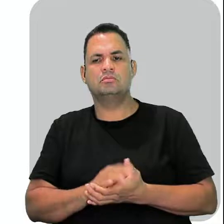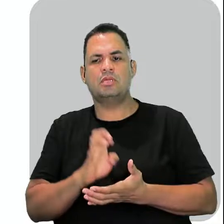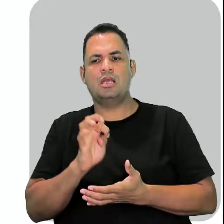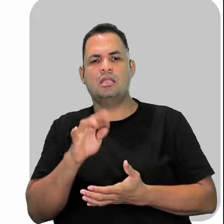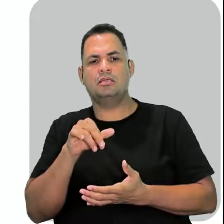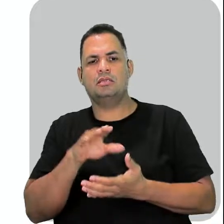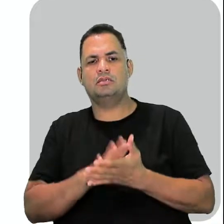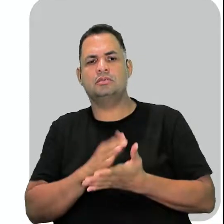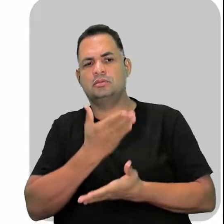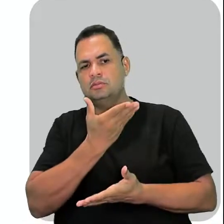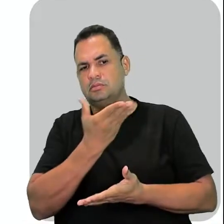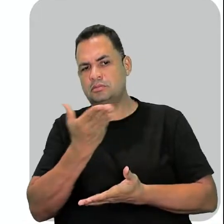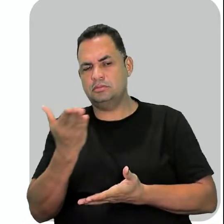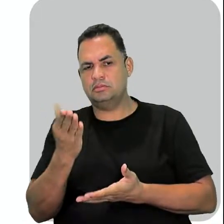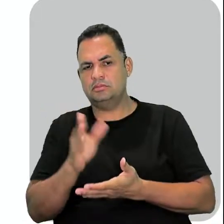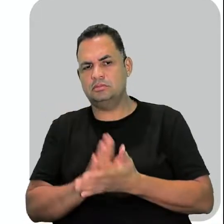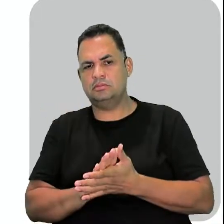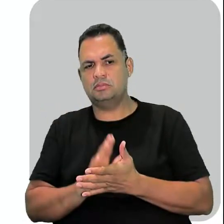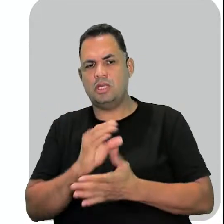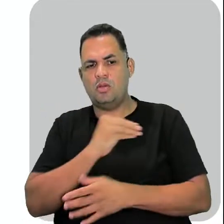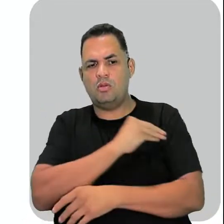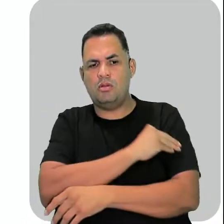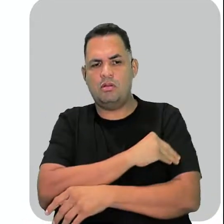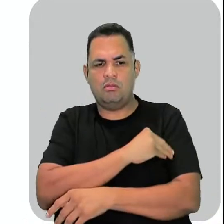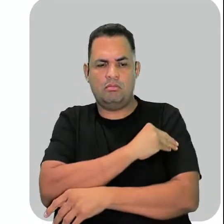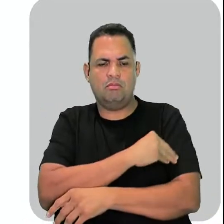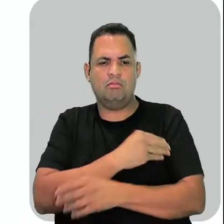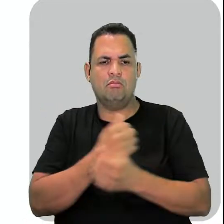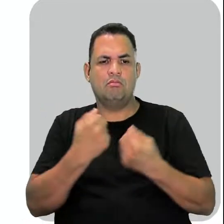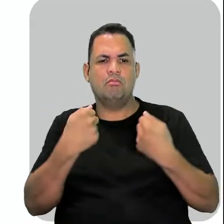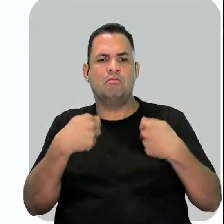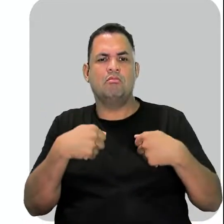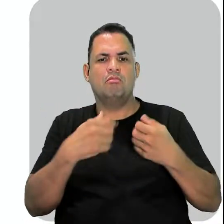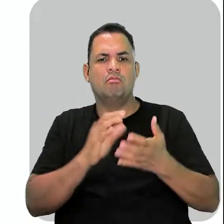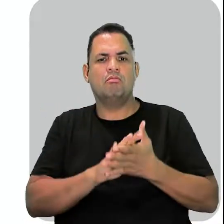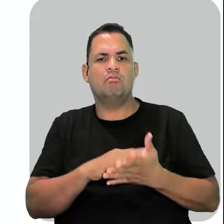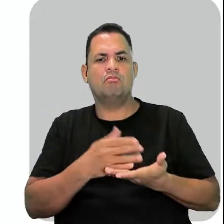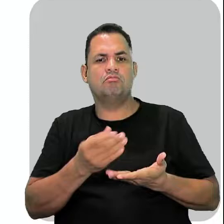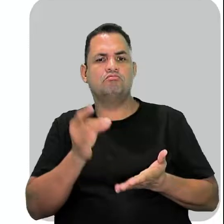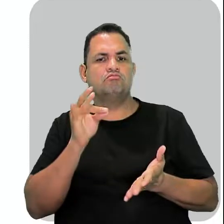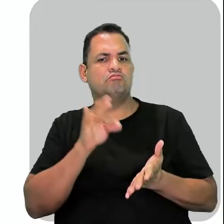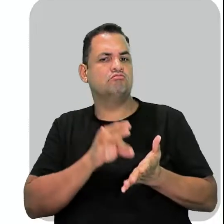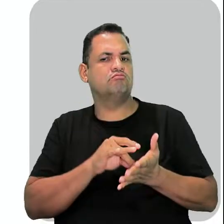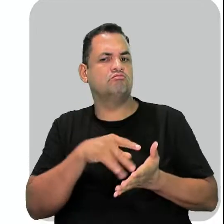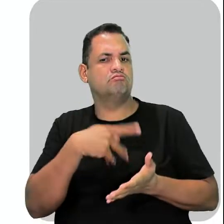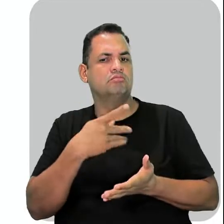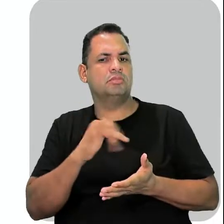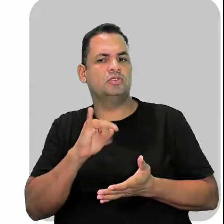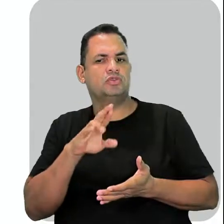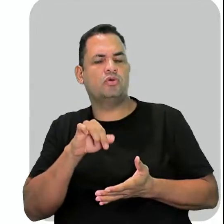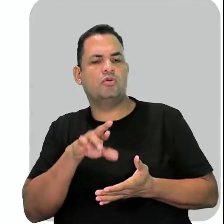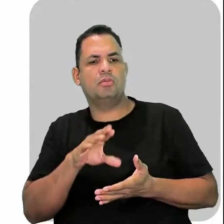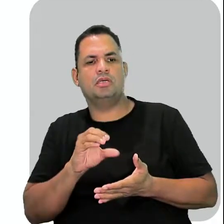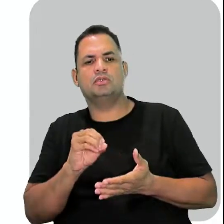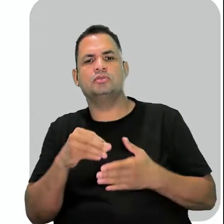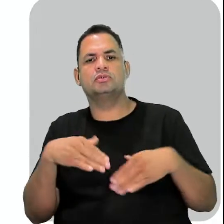me deu um outro aqui, que é um álcool. Podemos afirmar que eles são isômeros de... E aí ele pergunta,